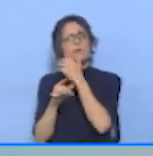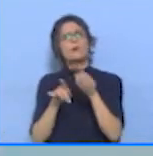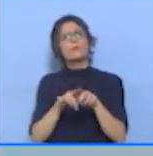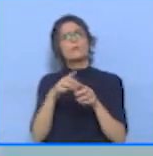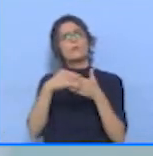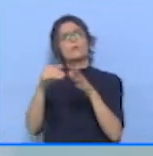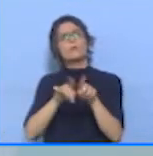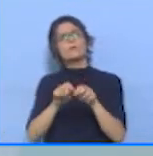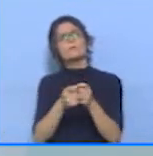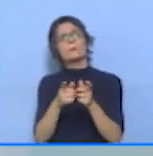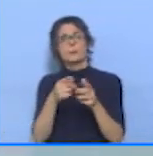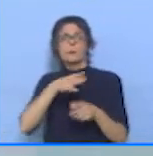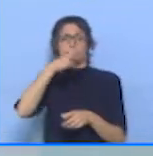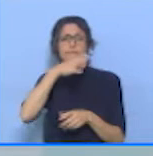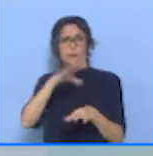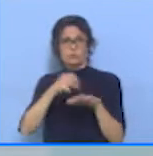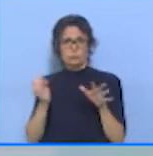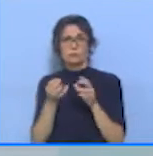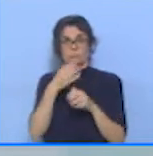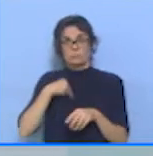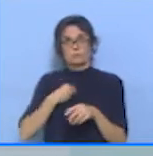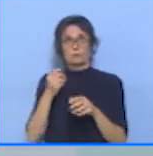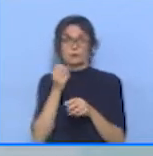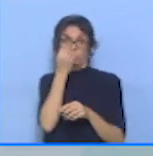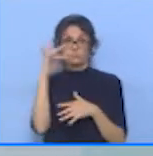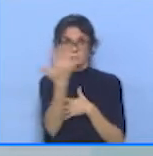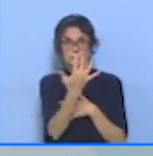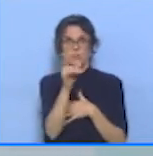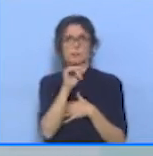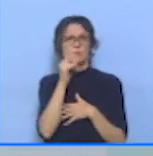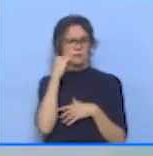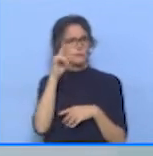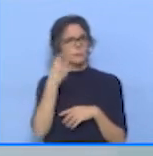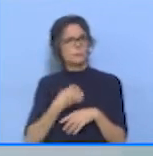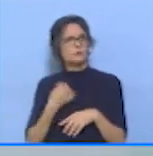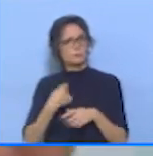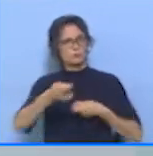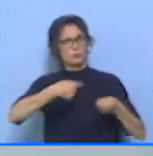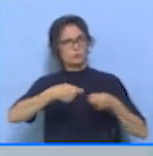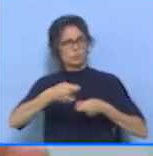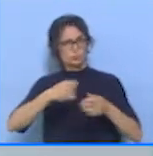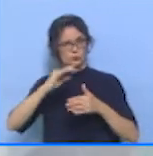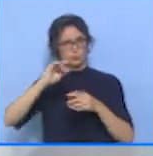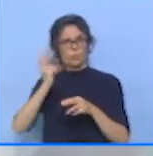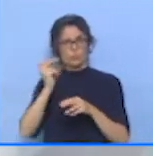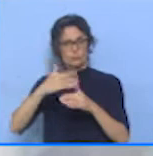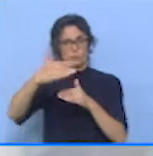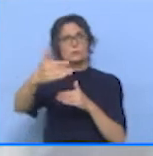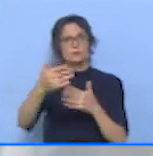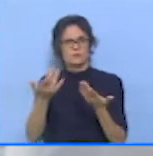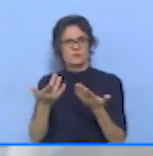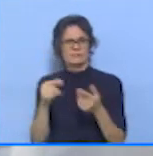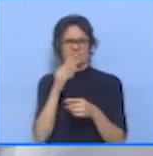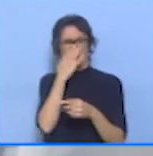imediatamente dessa preocupação ecológica, mas precisamente numa altura em que nós já estamos a consumir recursos do próximo ano, não é? Em Portugal. Há aqui uma contradição.